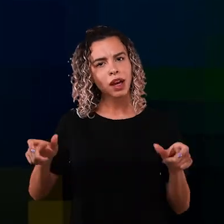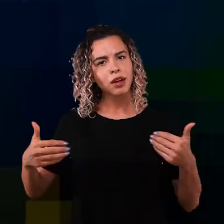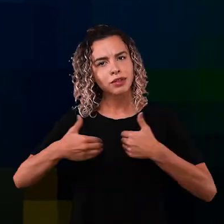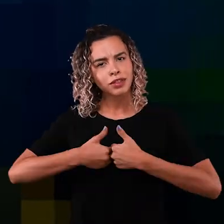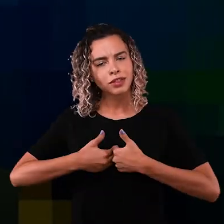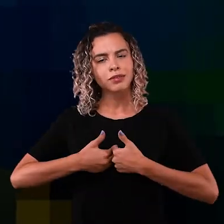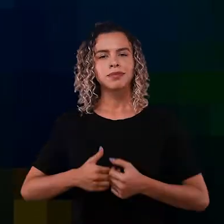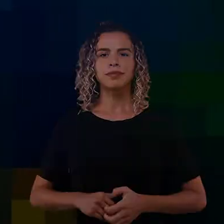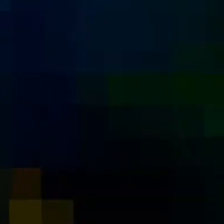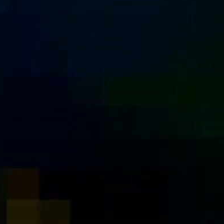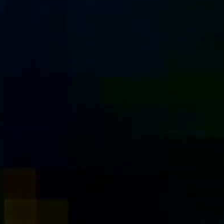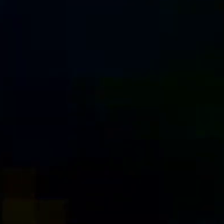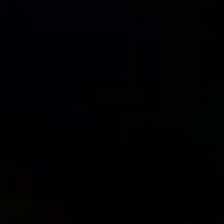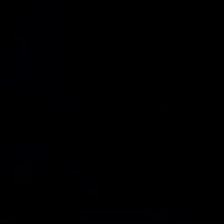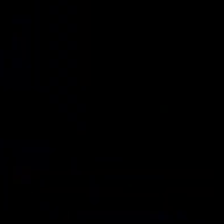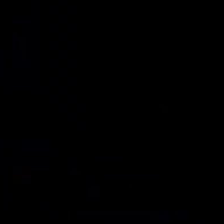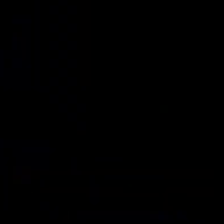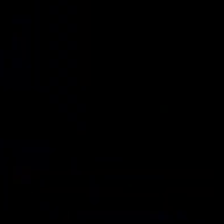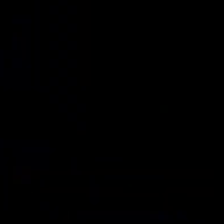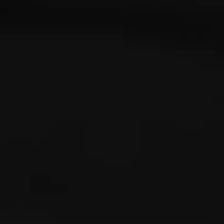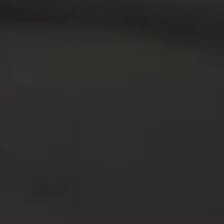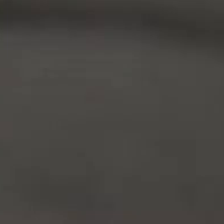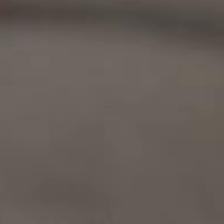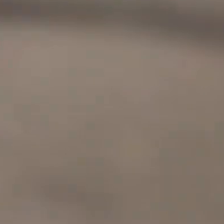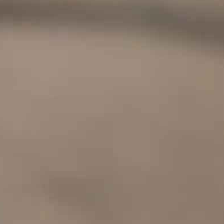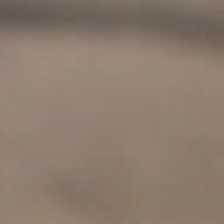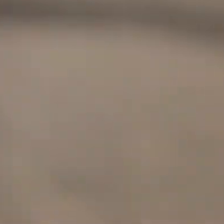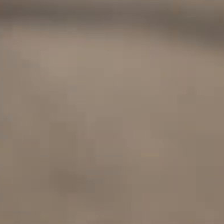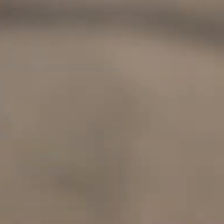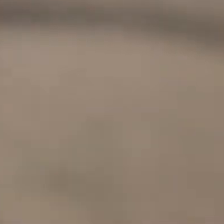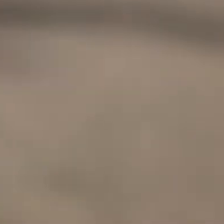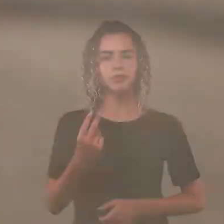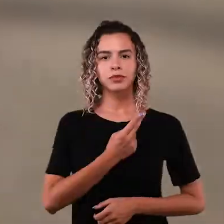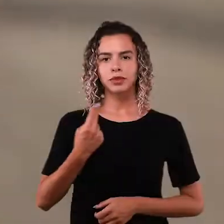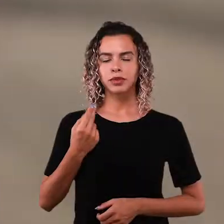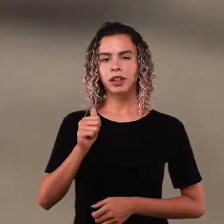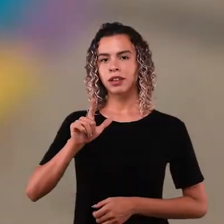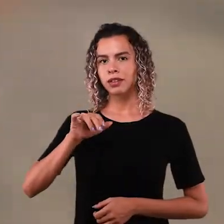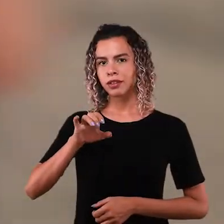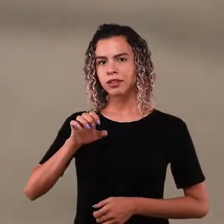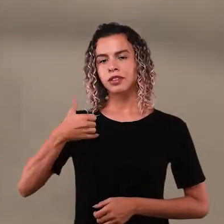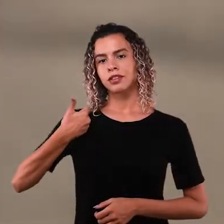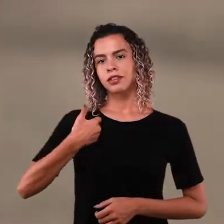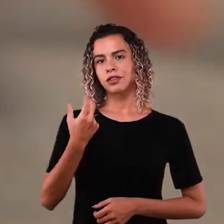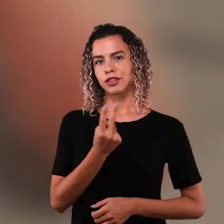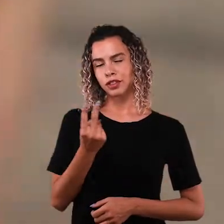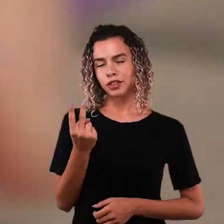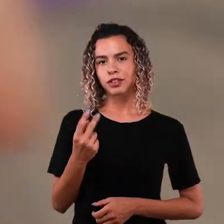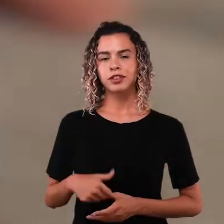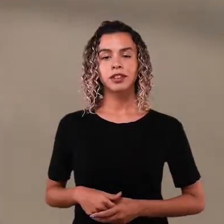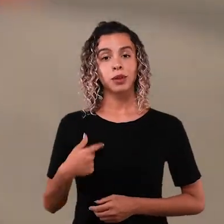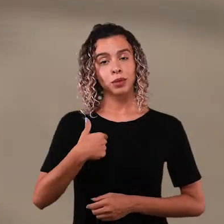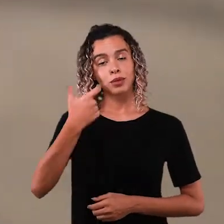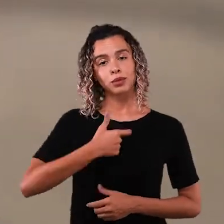formas geométricas coloridas, estimados autistas. Mão manipula com vigor um objeto de borracha. Alice Casimiro, uma